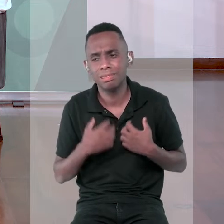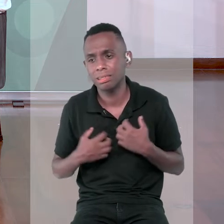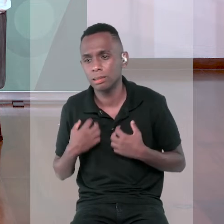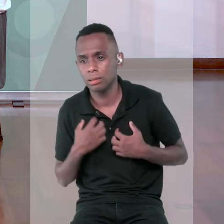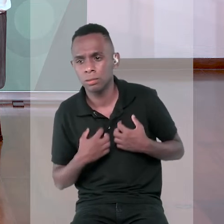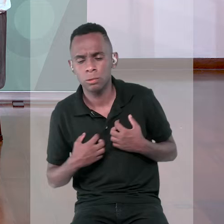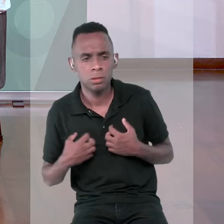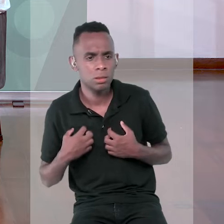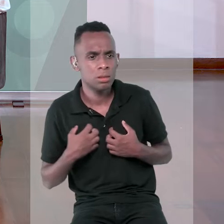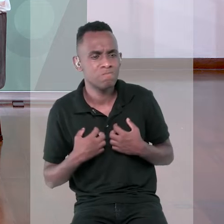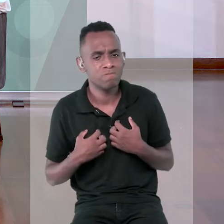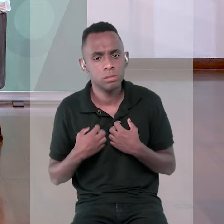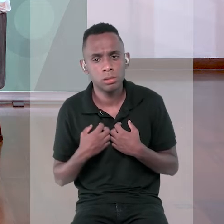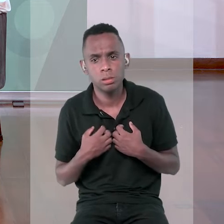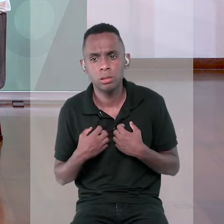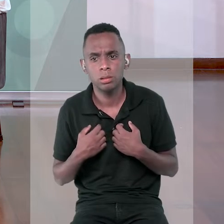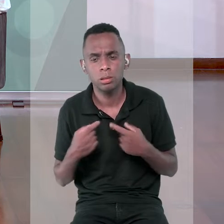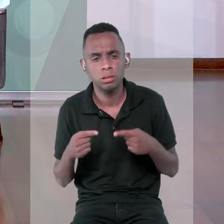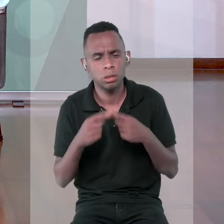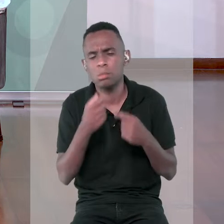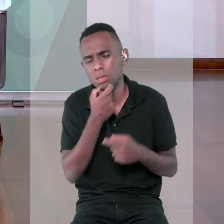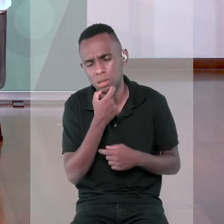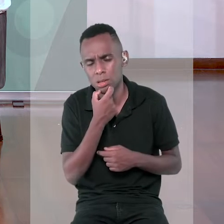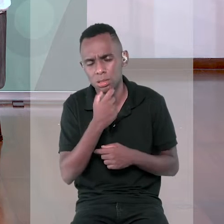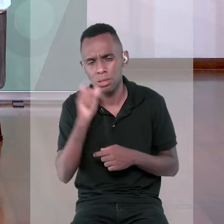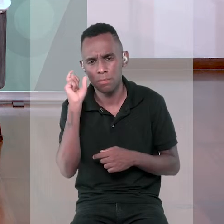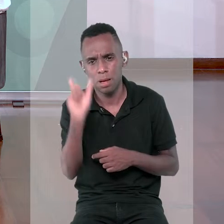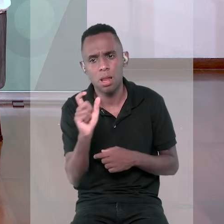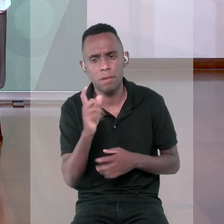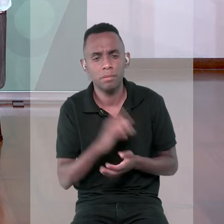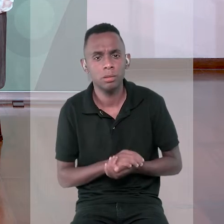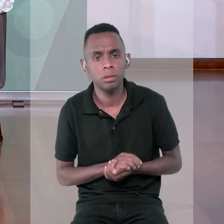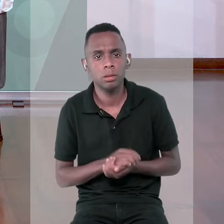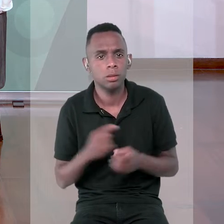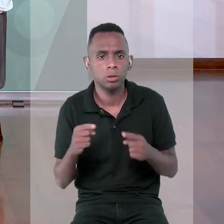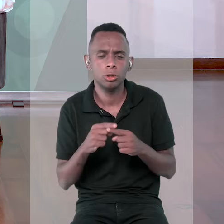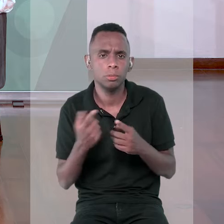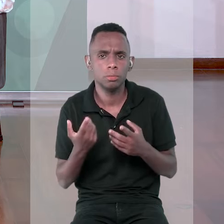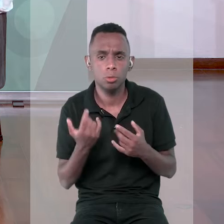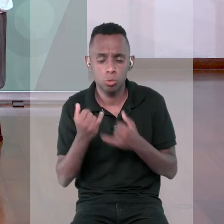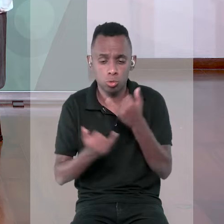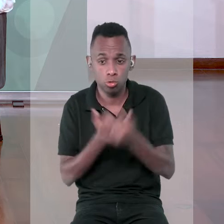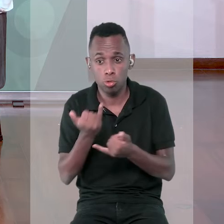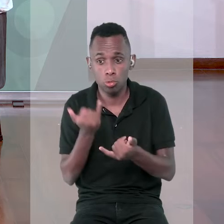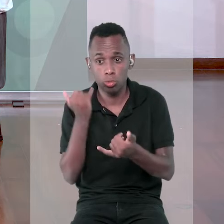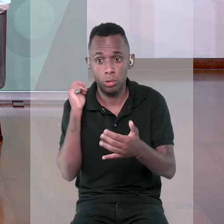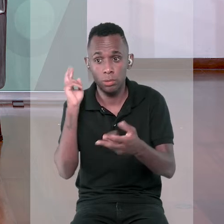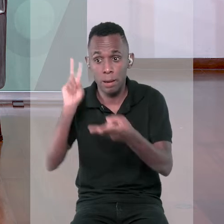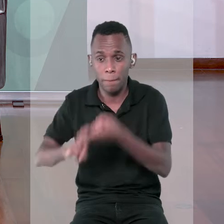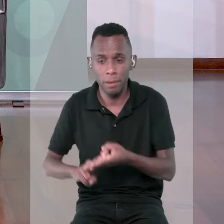Aquilo me causou é o que eles chamam de escape room, que você vai é um jogo que você fica preso lá, que você tem que